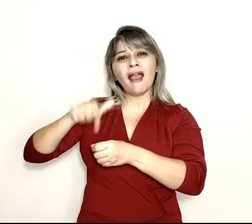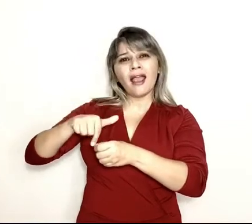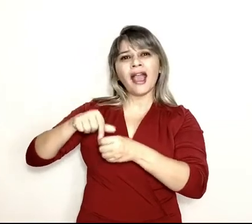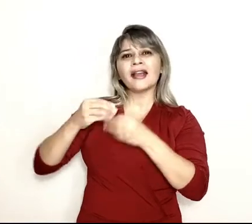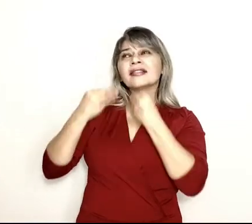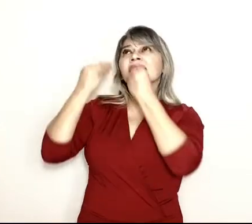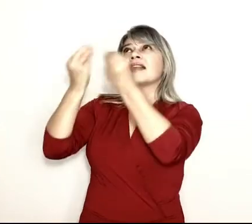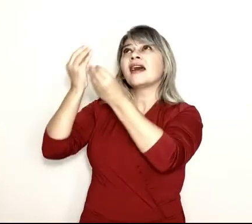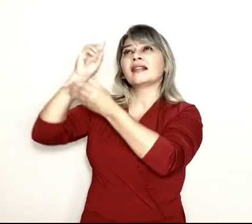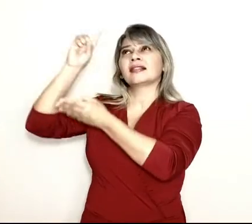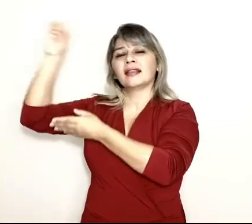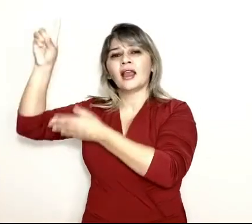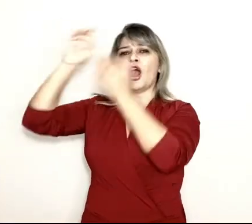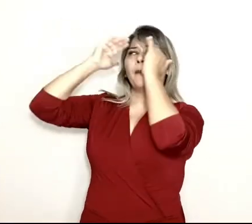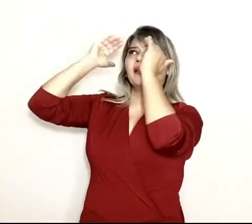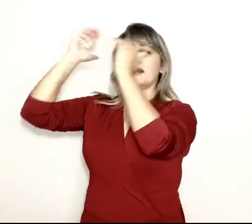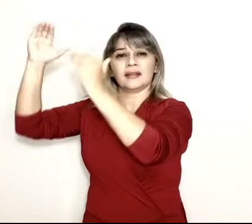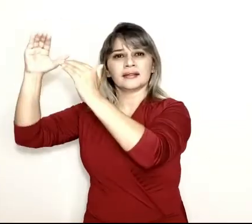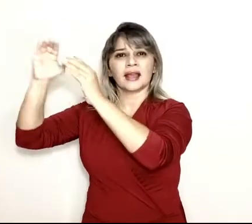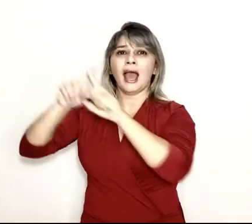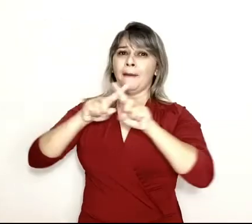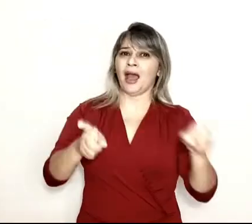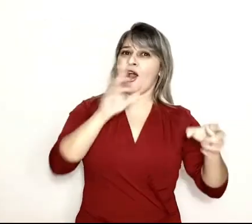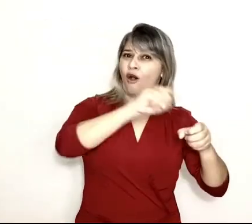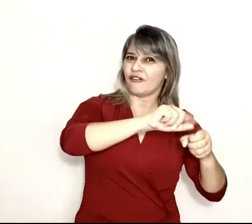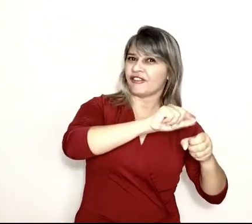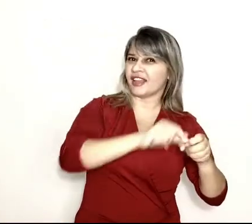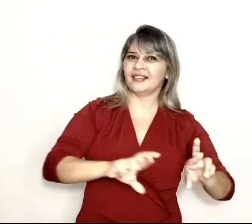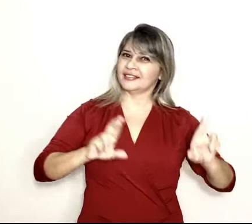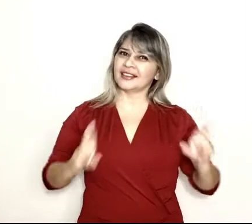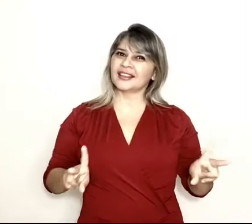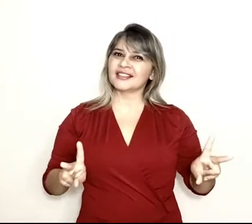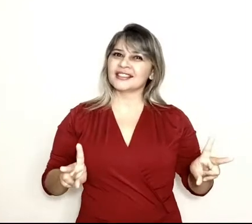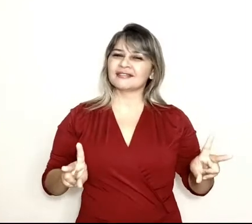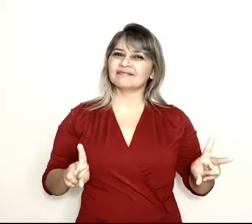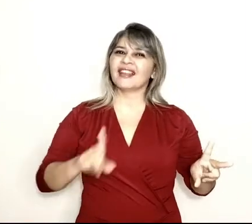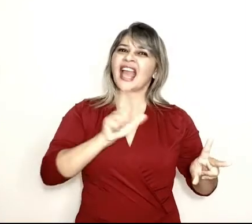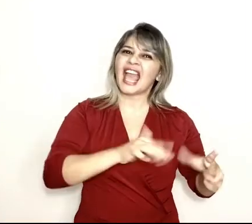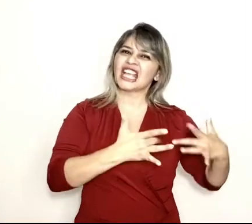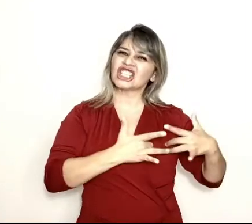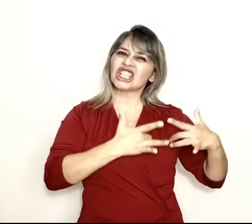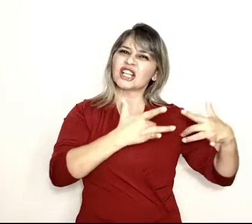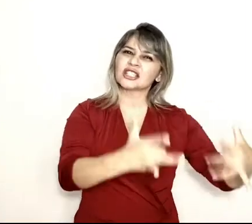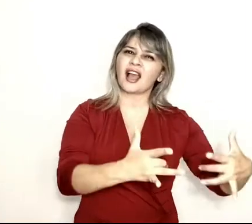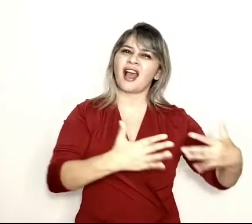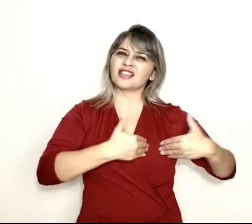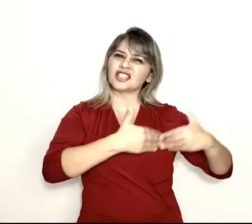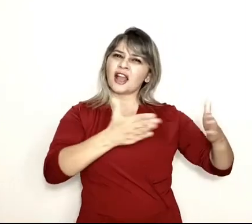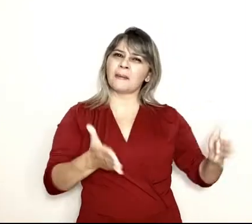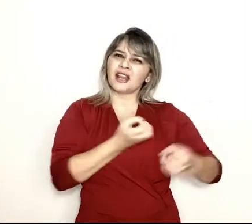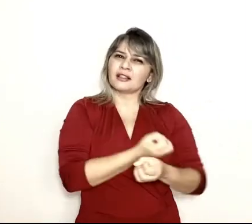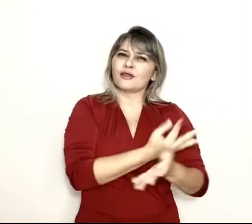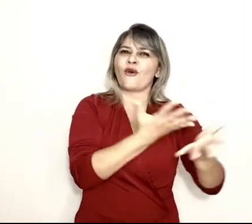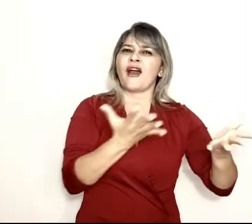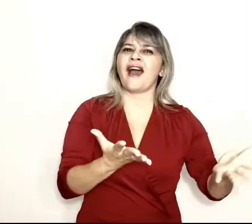como um reconhecimento, como um ato de reconhecimento. Mas a oferta é um excedente, é algo a mais, que nasce do desejo e